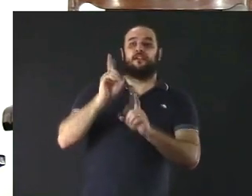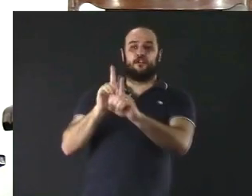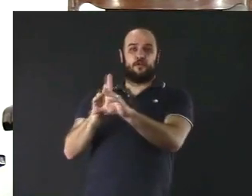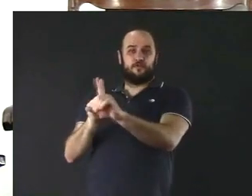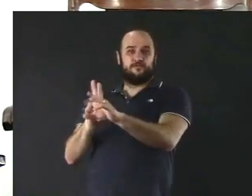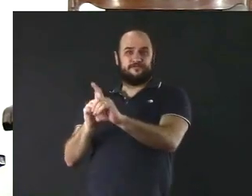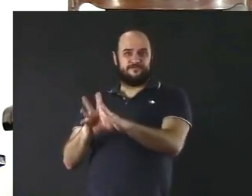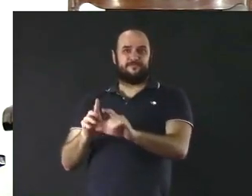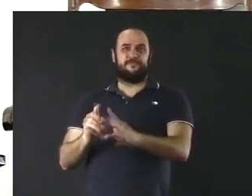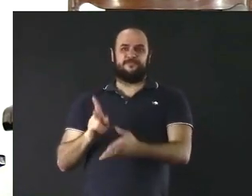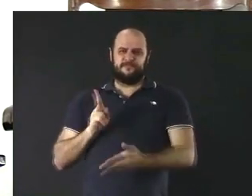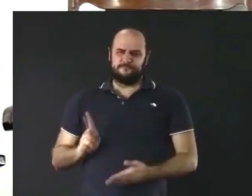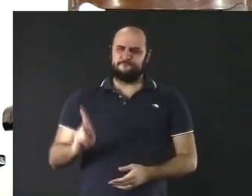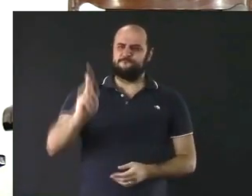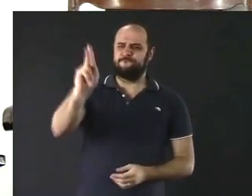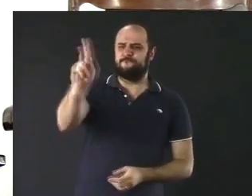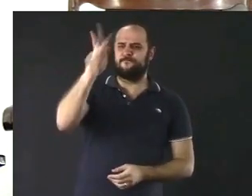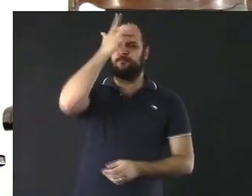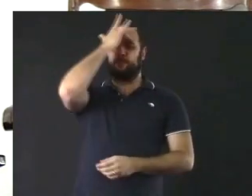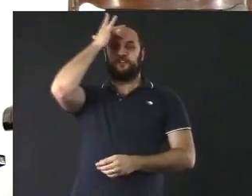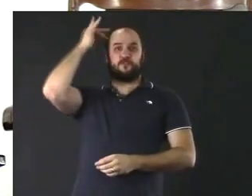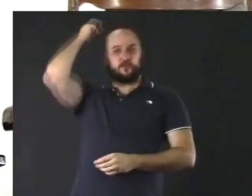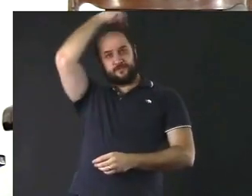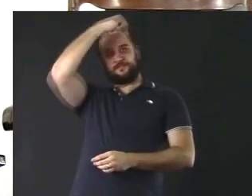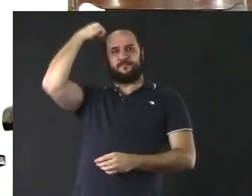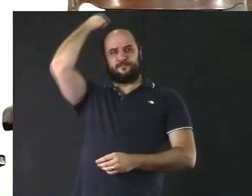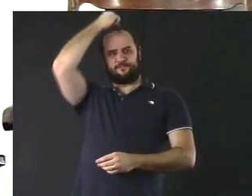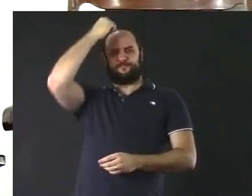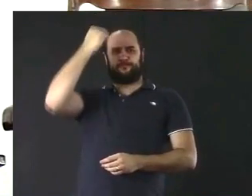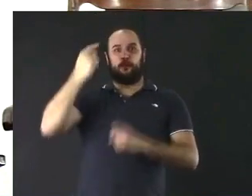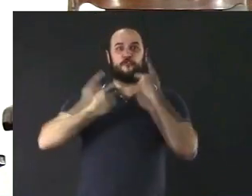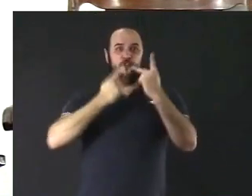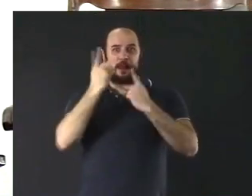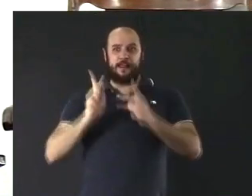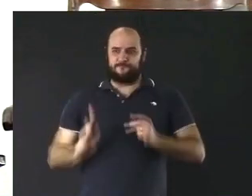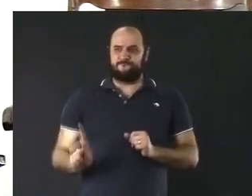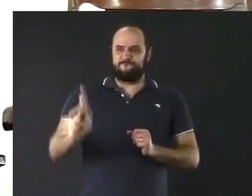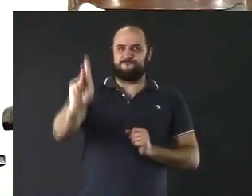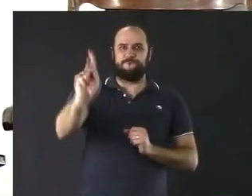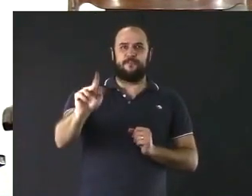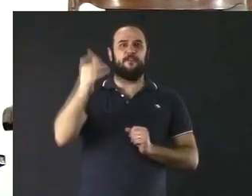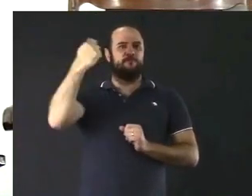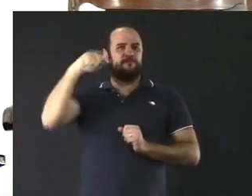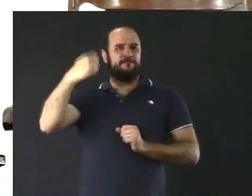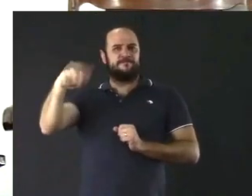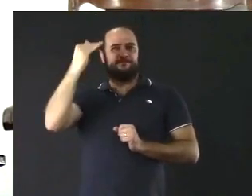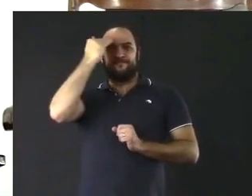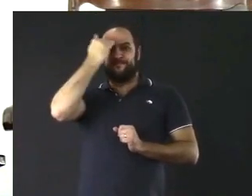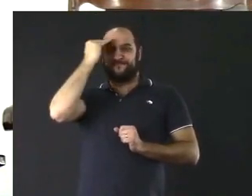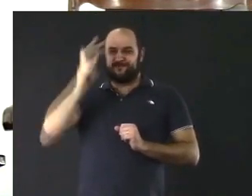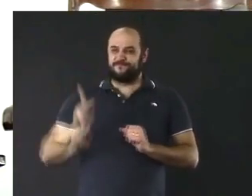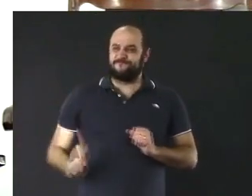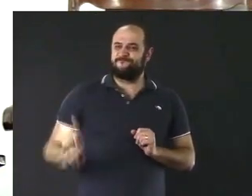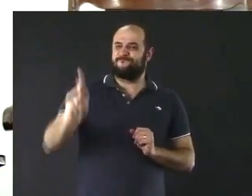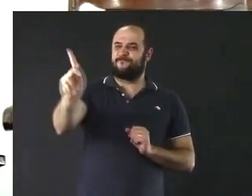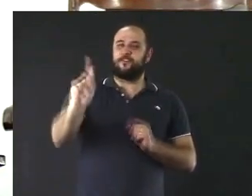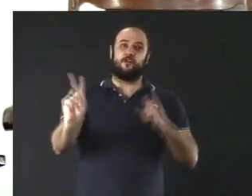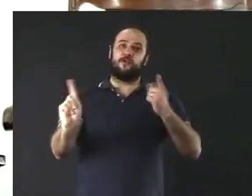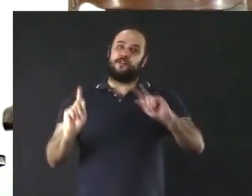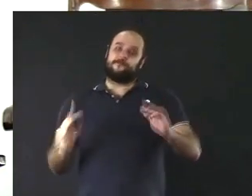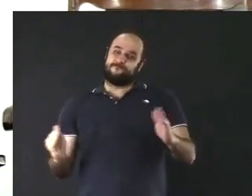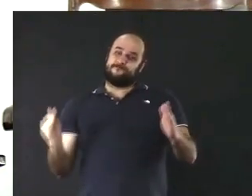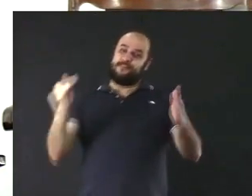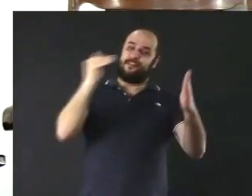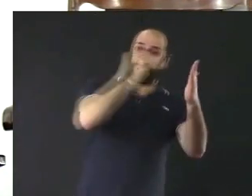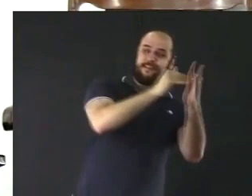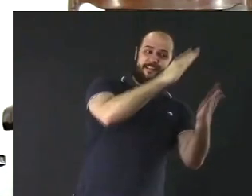perseverança dos santos. Então, quando nós falarmos sobre perseverança, nós precisamos entender que essa perseverança não é para a salvação.